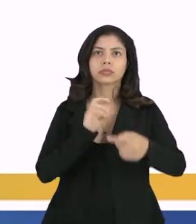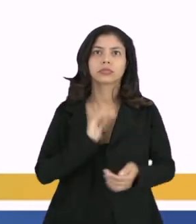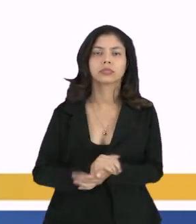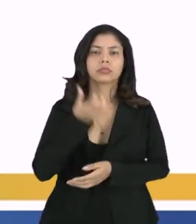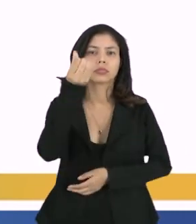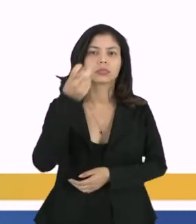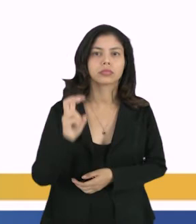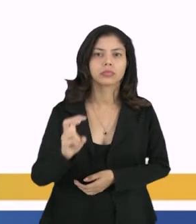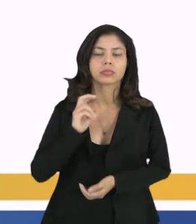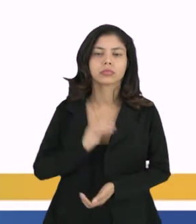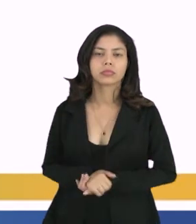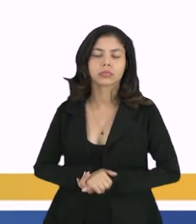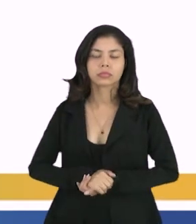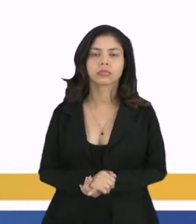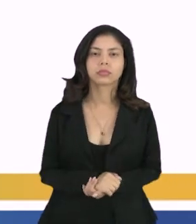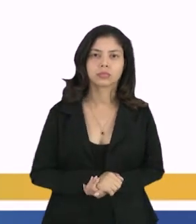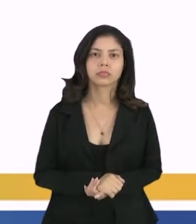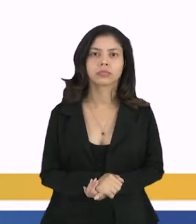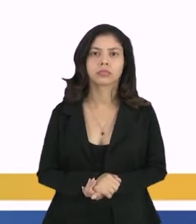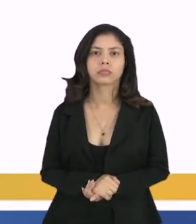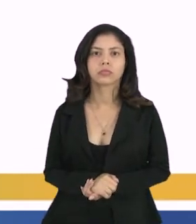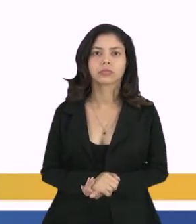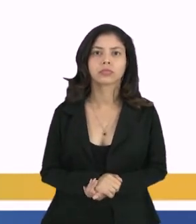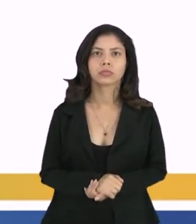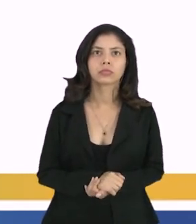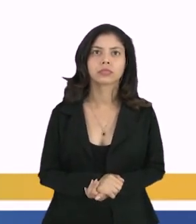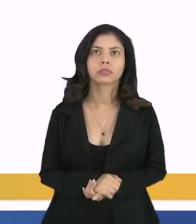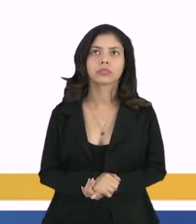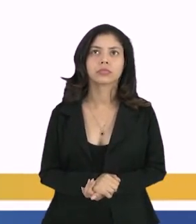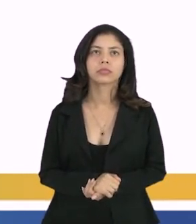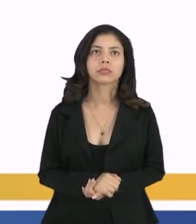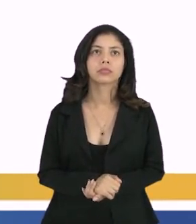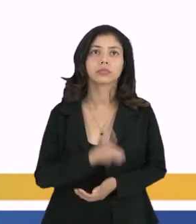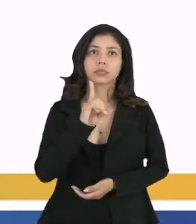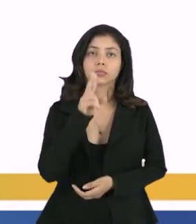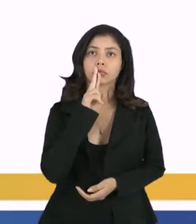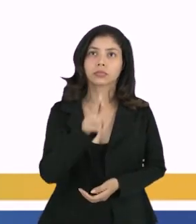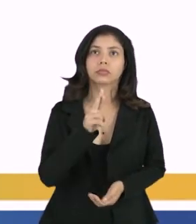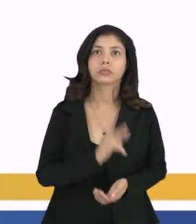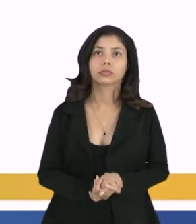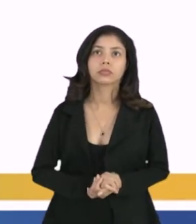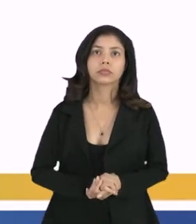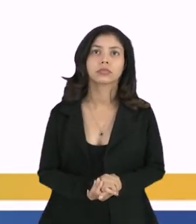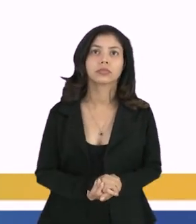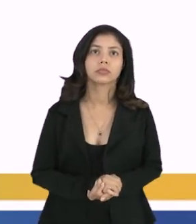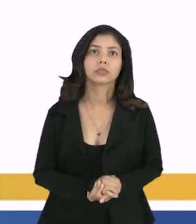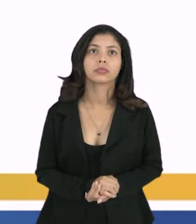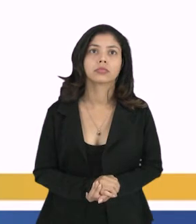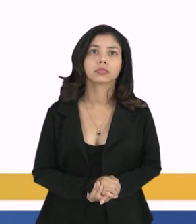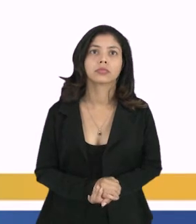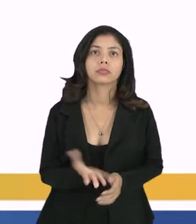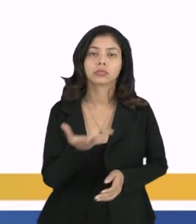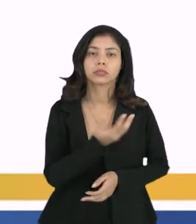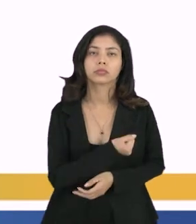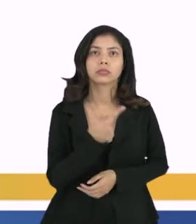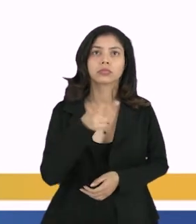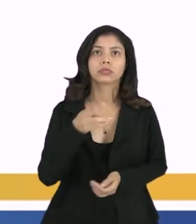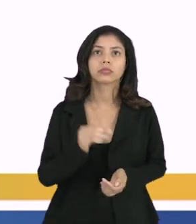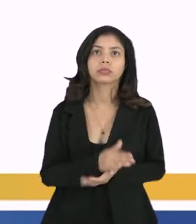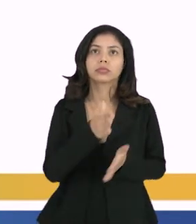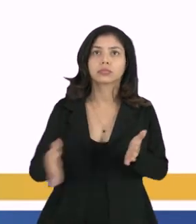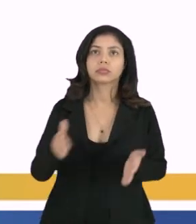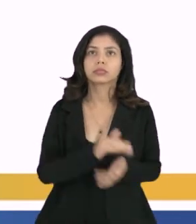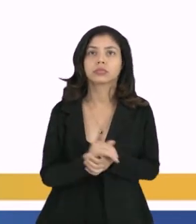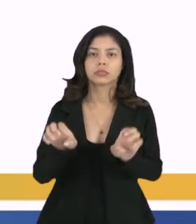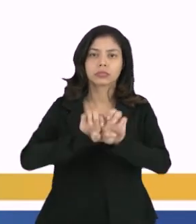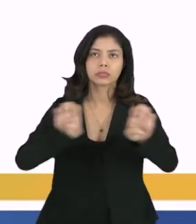5, que dá 6 quintos. Na letra D, já está a resposta aí, determine o número de pares ordenados